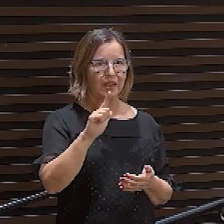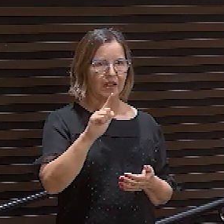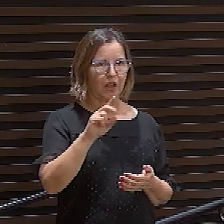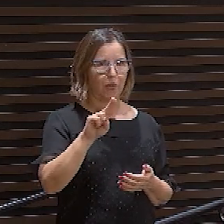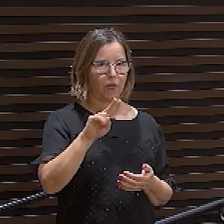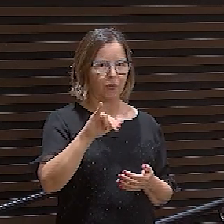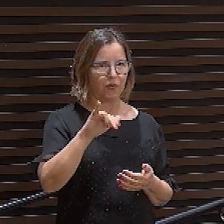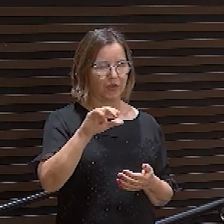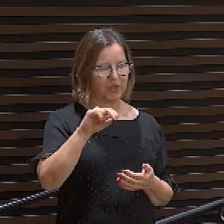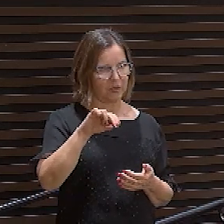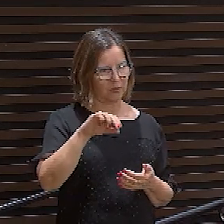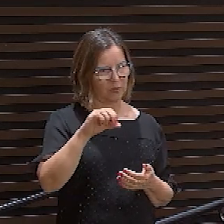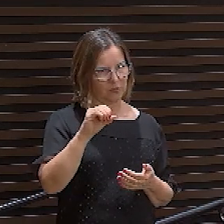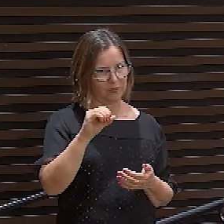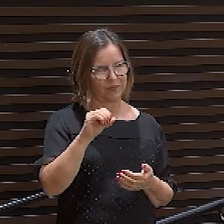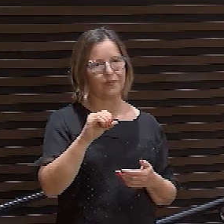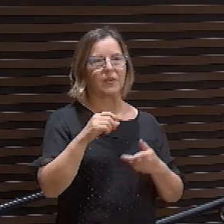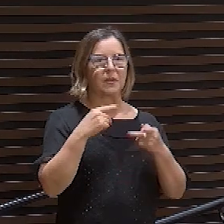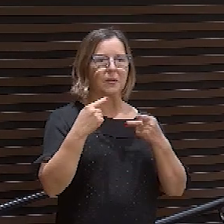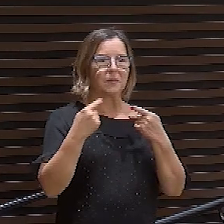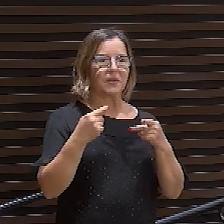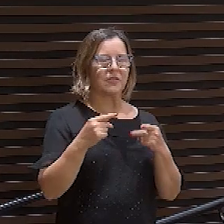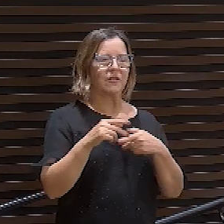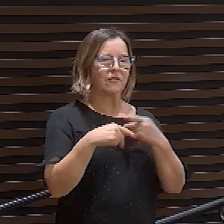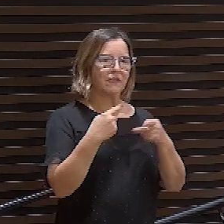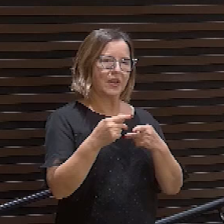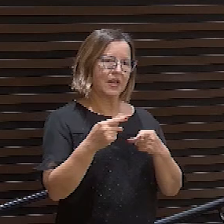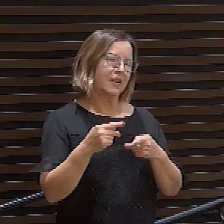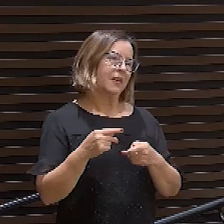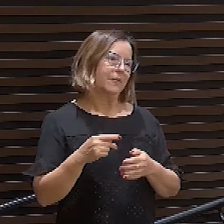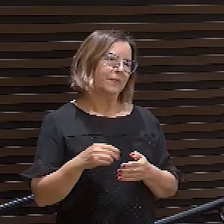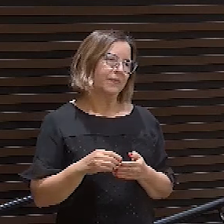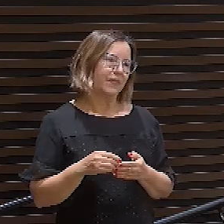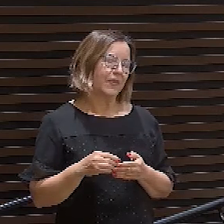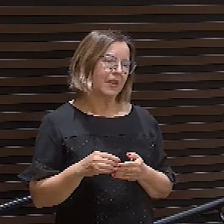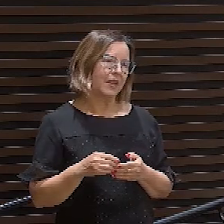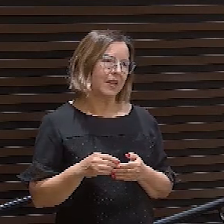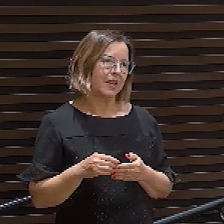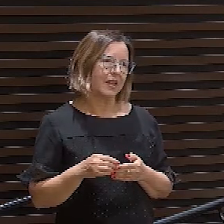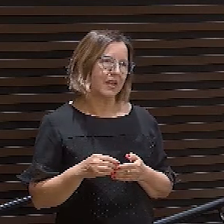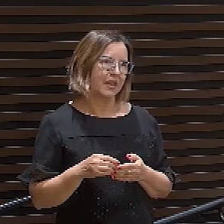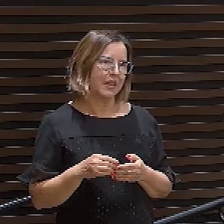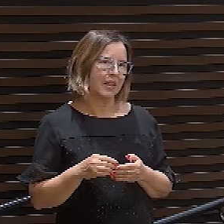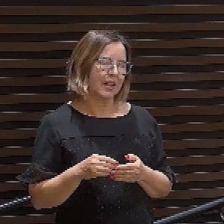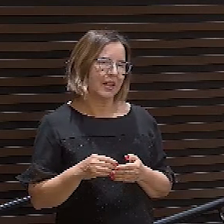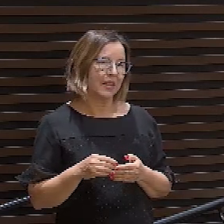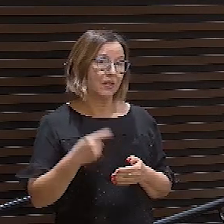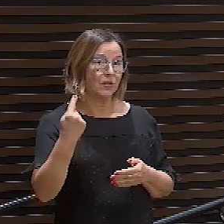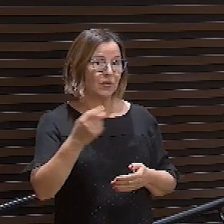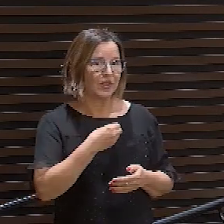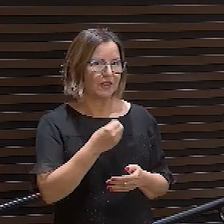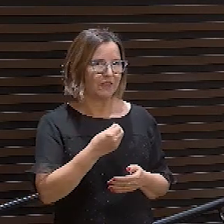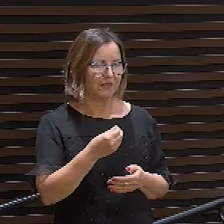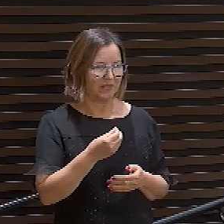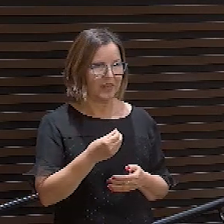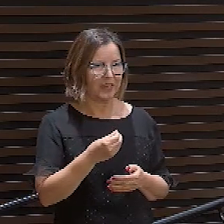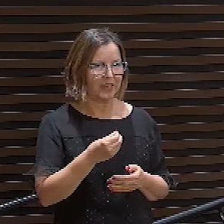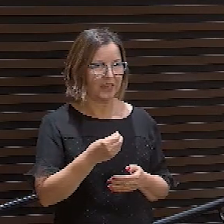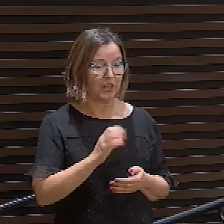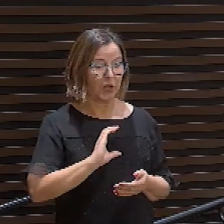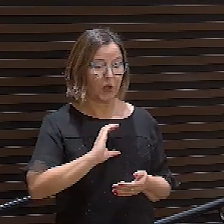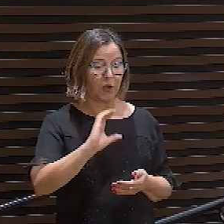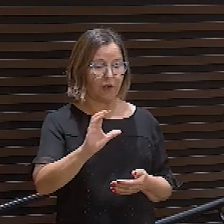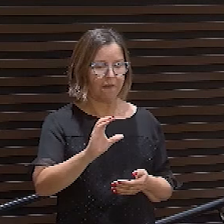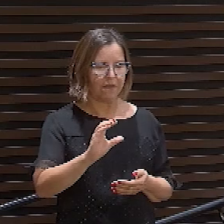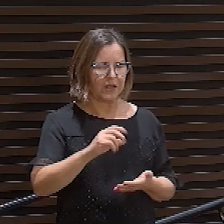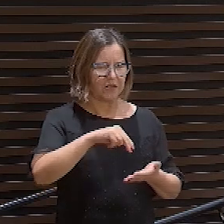sua obediência foi fruto de uma confiança inabalável nas promessas de Deus, mesmo